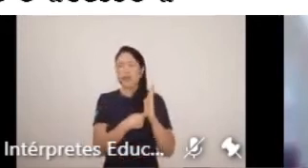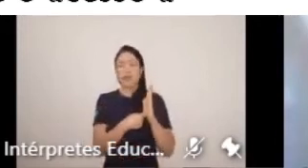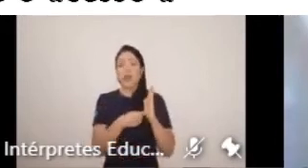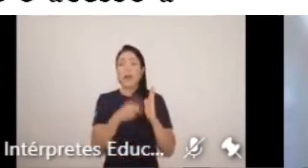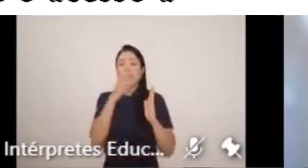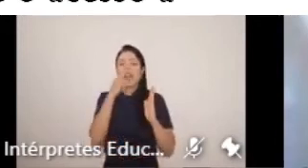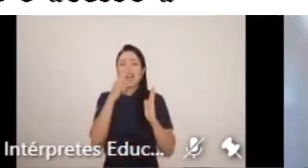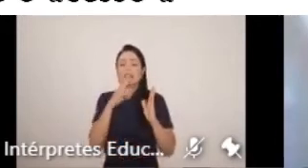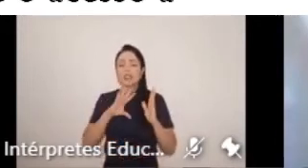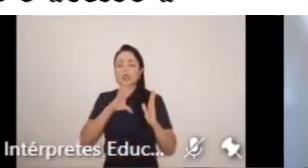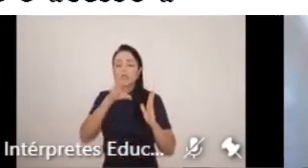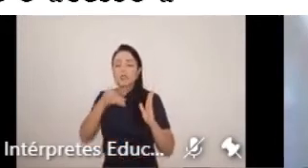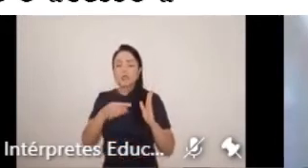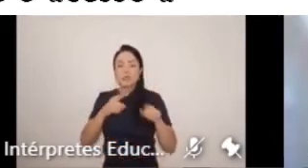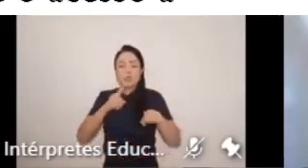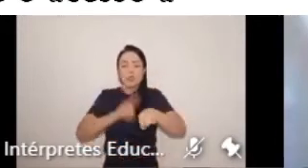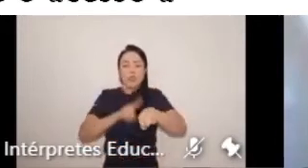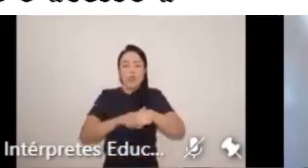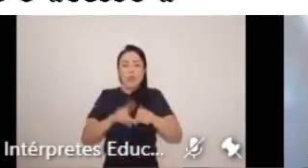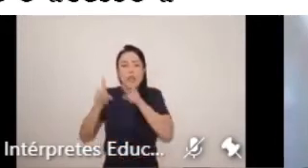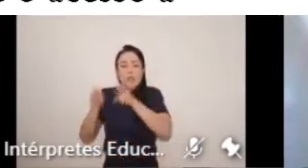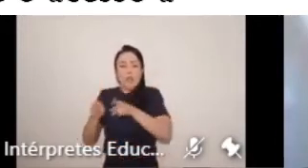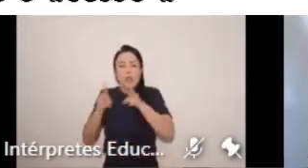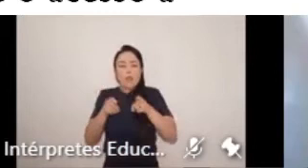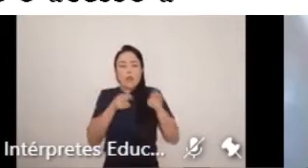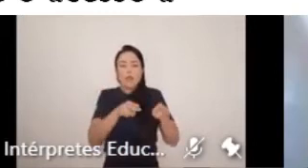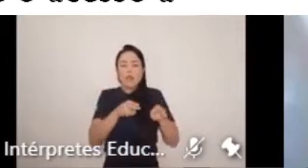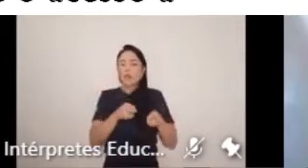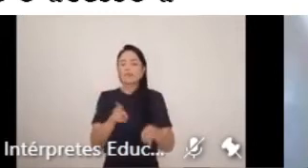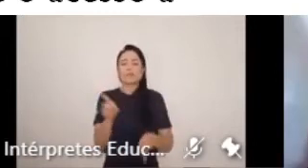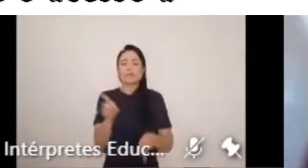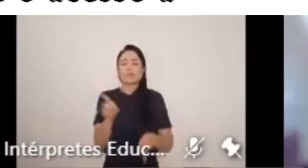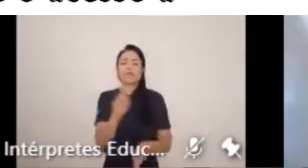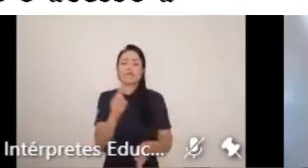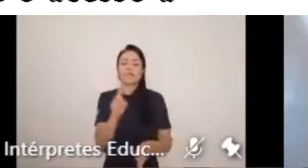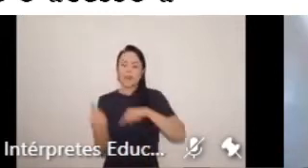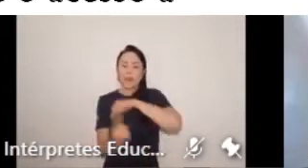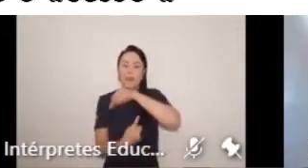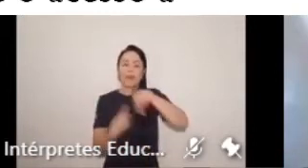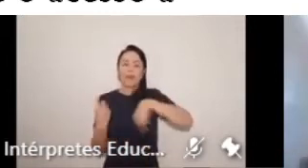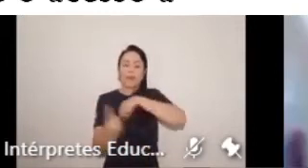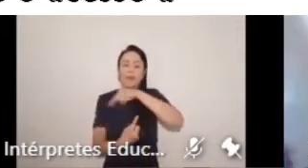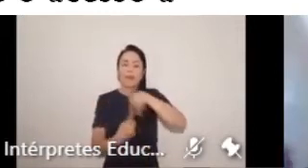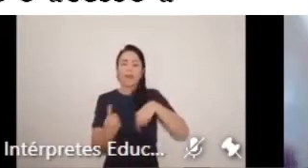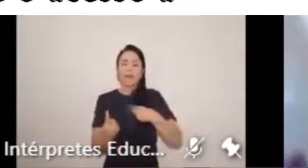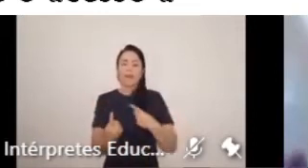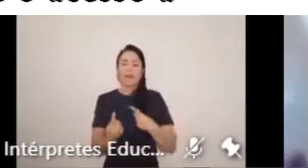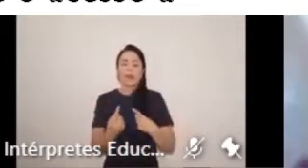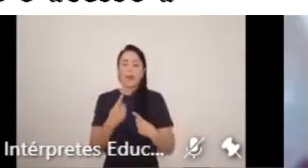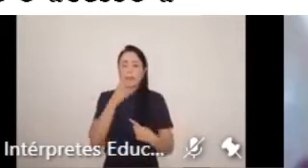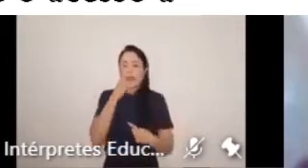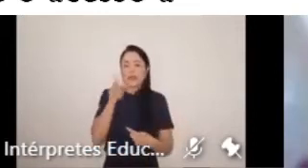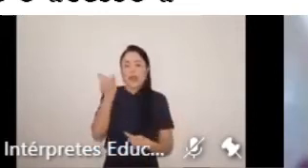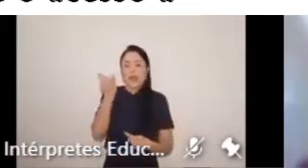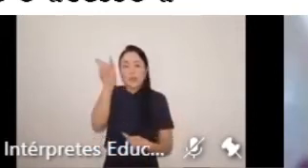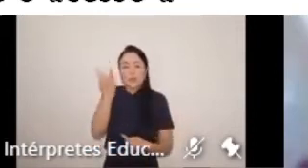para fazer exame. Começa um ciclo de demandas que, na verdade, o que a gente percebe é que aquele